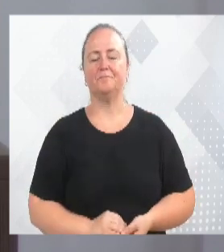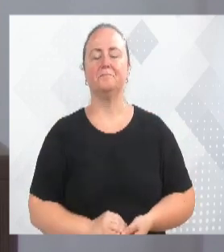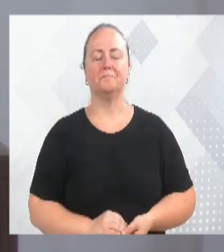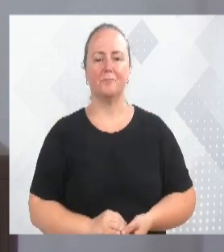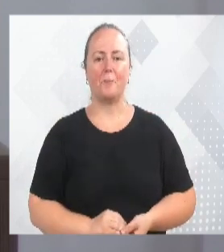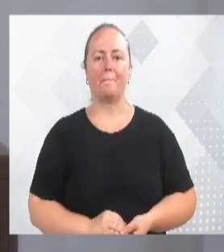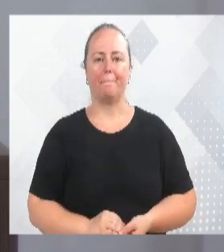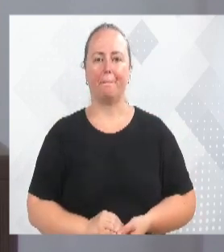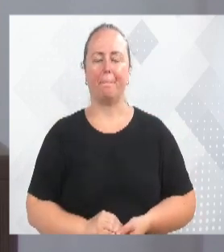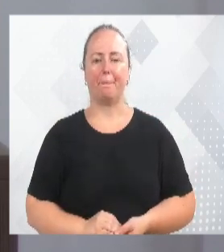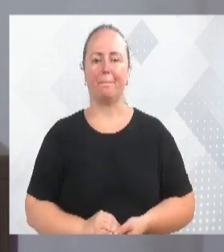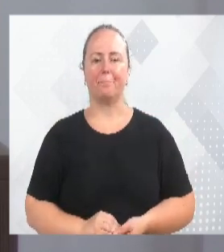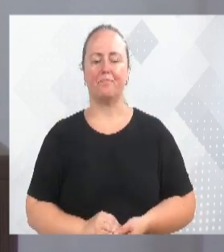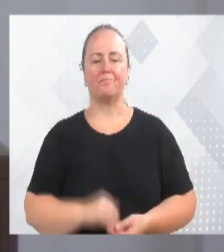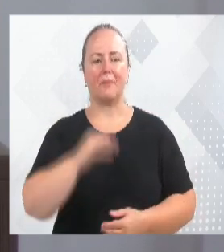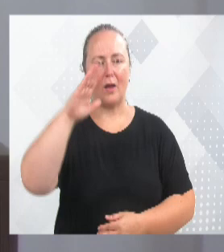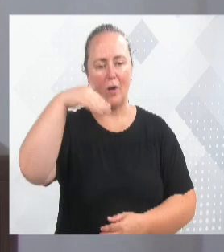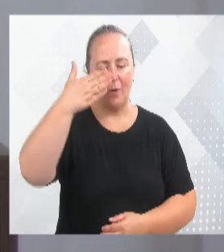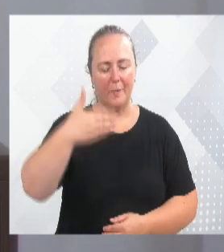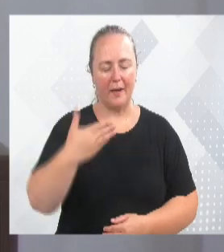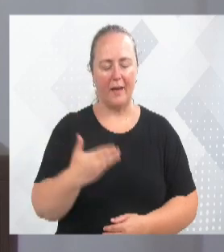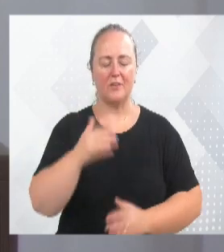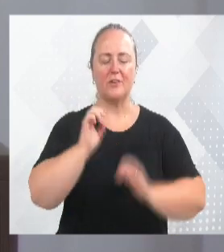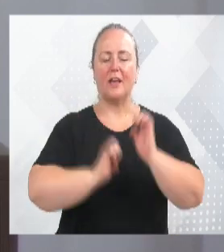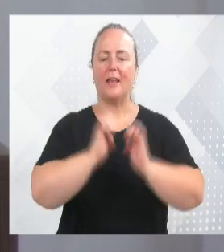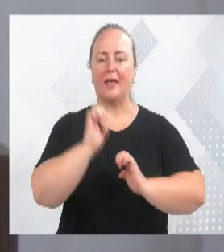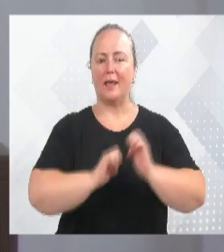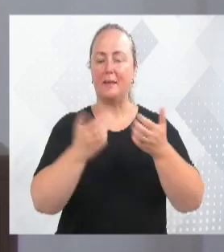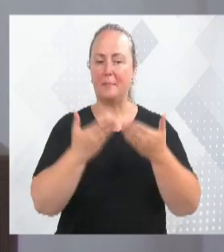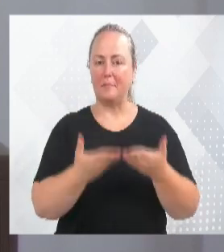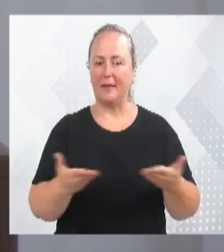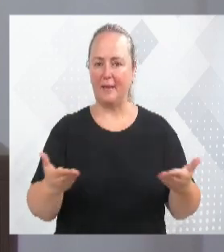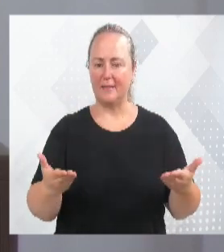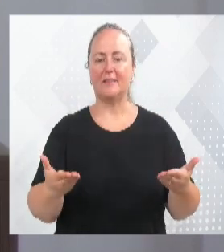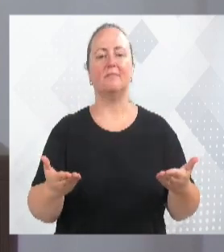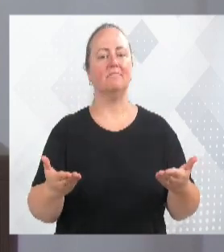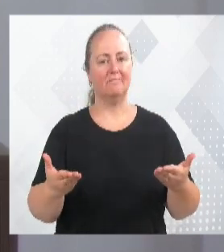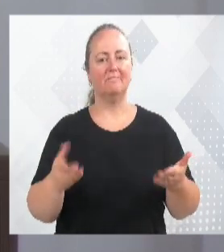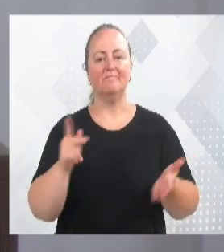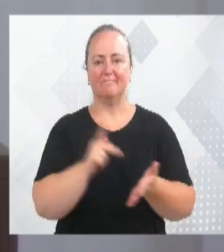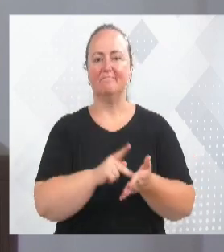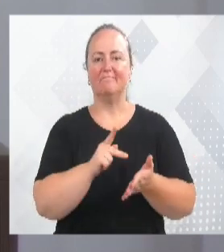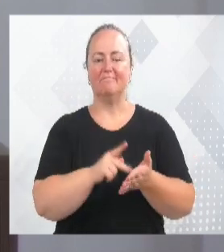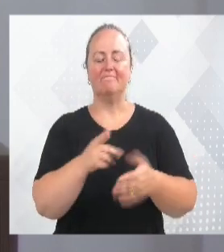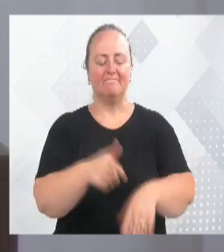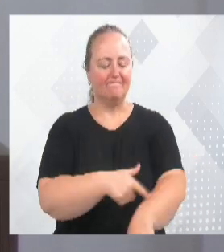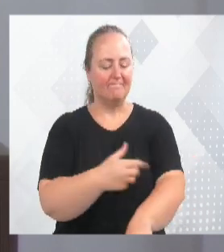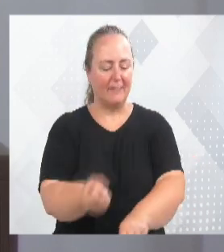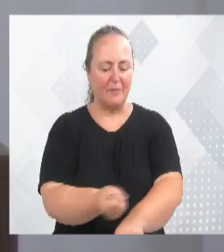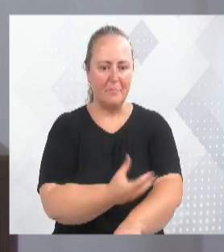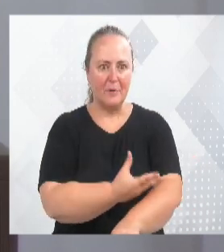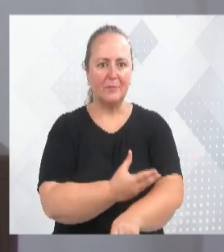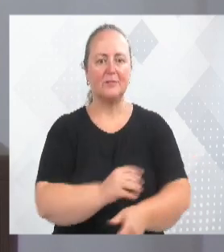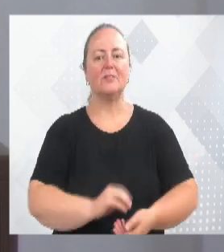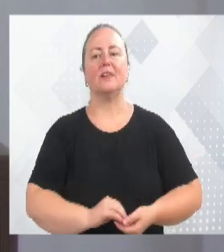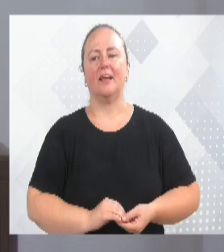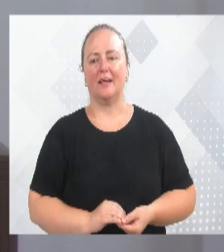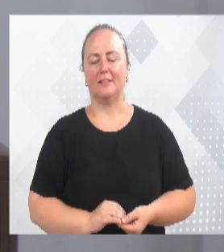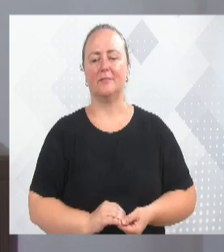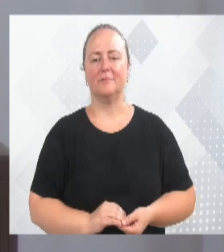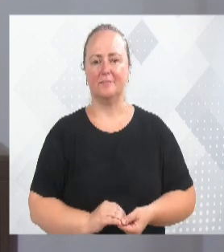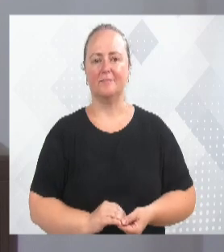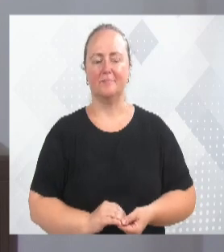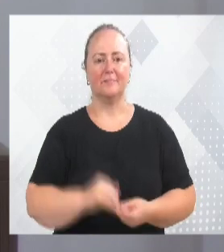homenagem prestada à nossa empresa Schluck Licores. Confesso que eu estou um pouco emocionado, porque a